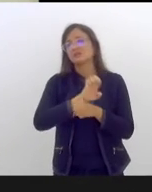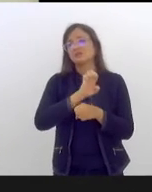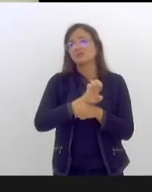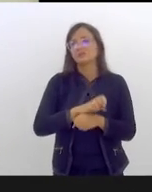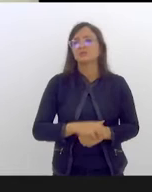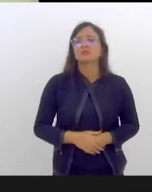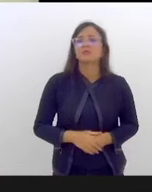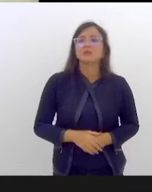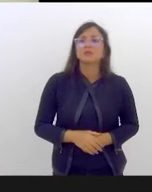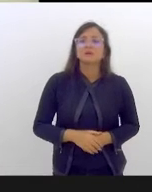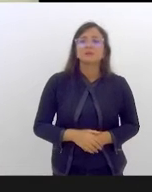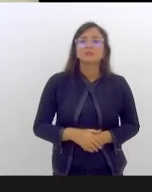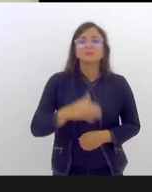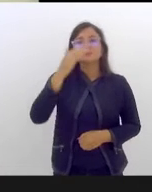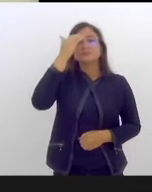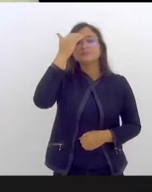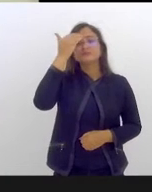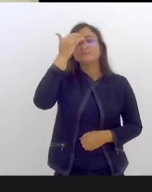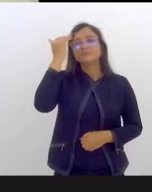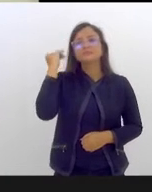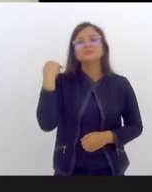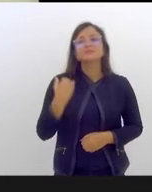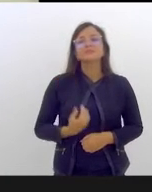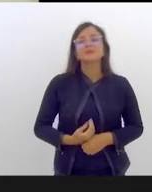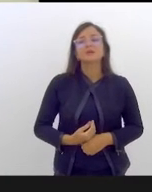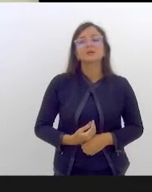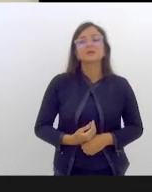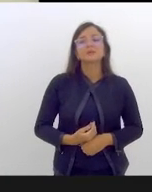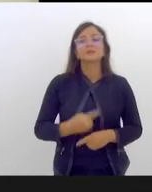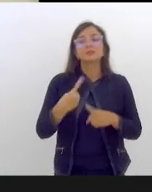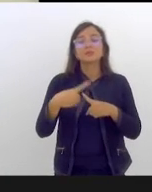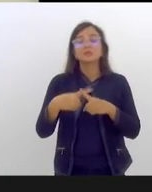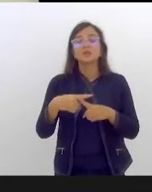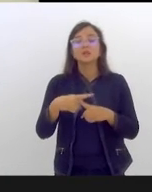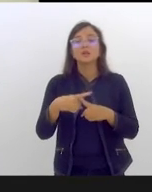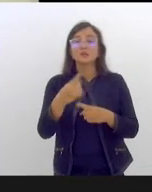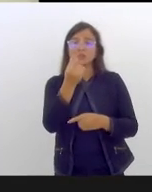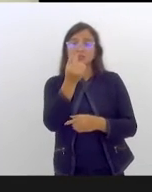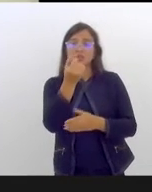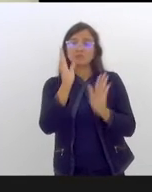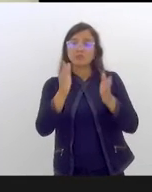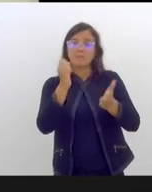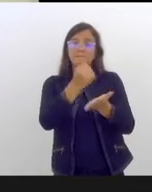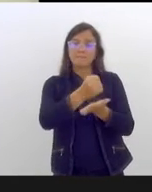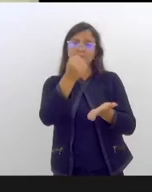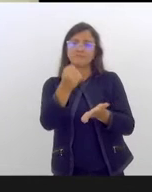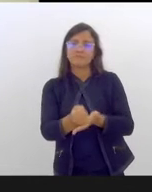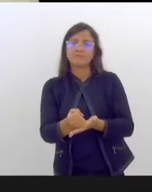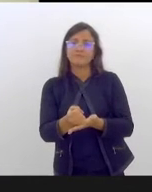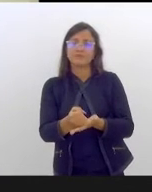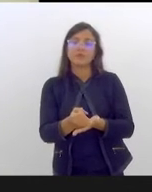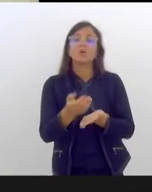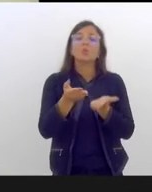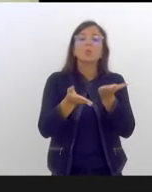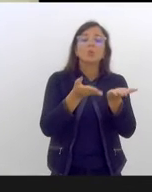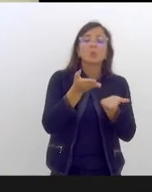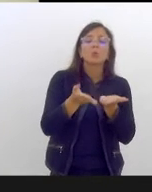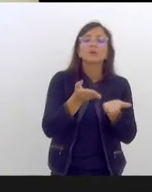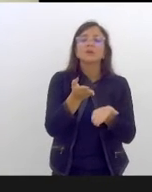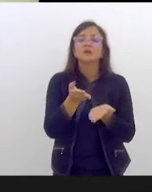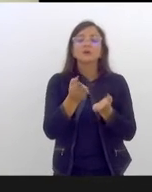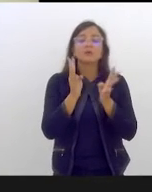mas numa questão uma verba carimbada esse dinheiro carimbado para cuidar especificamente